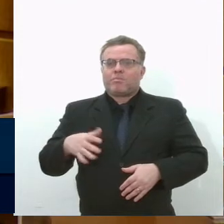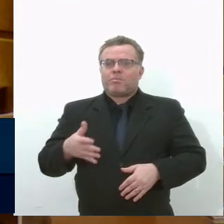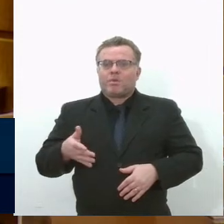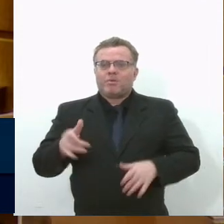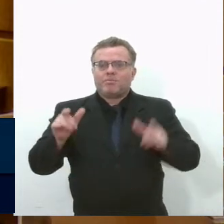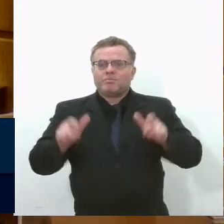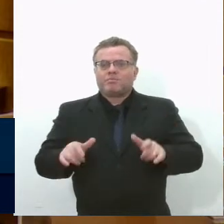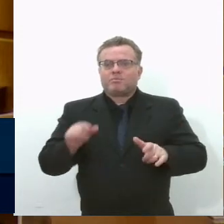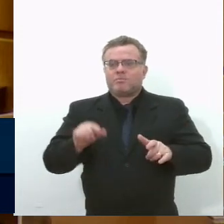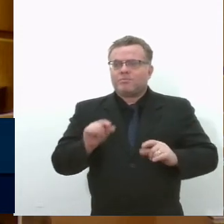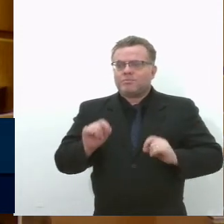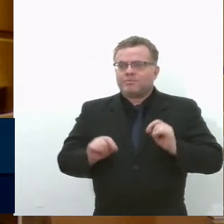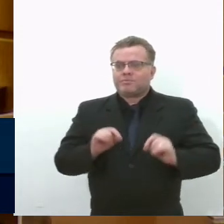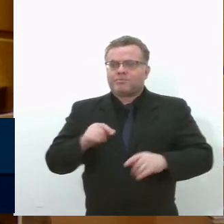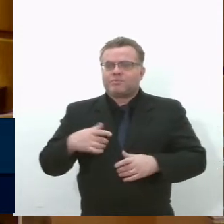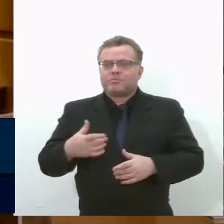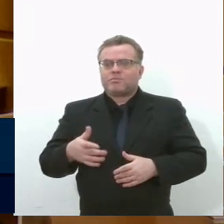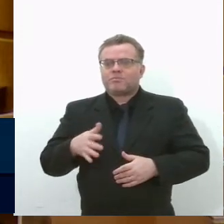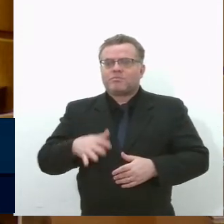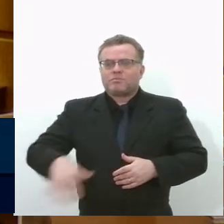toda a zona de expansão,